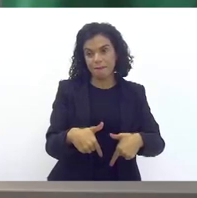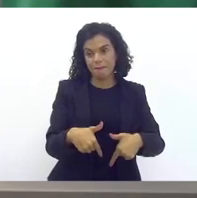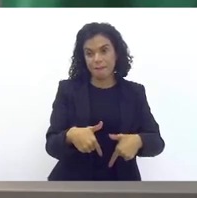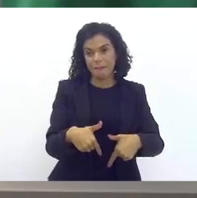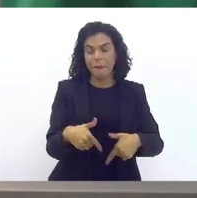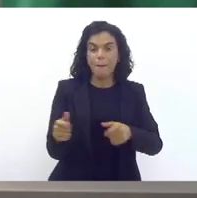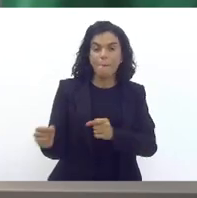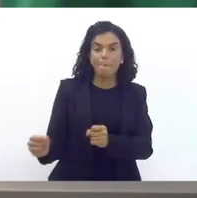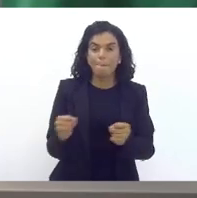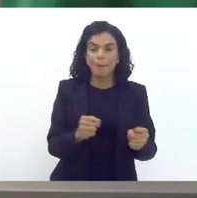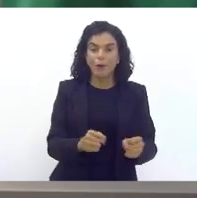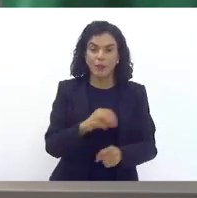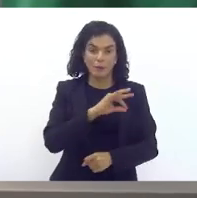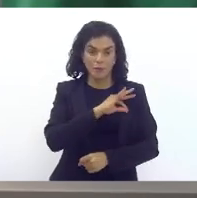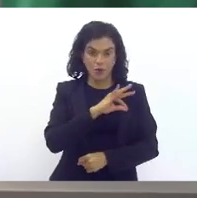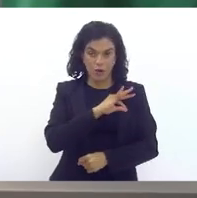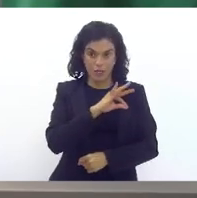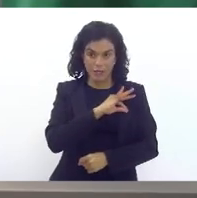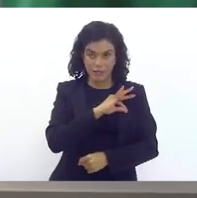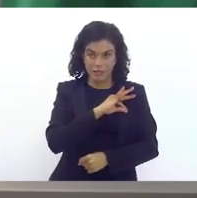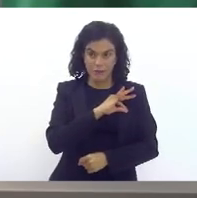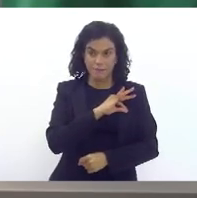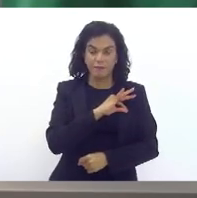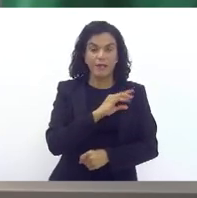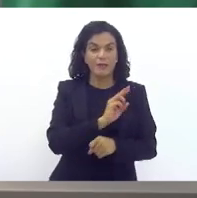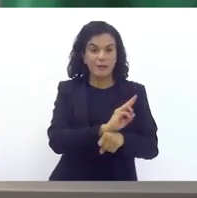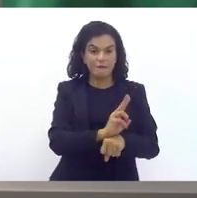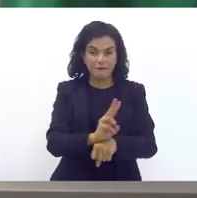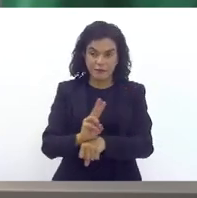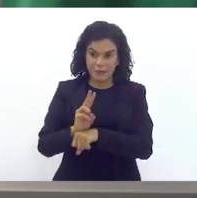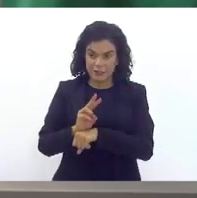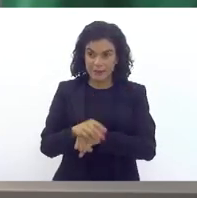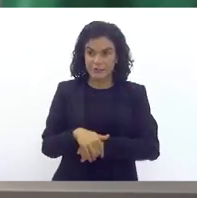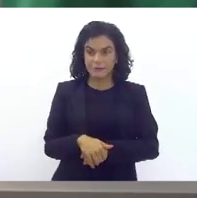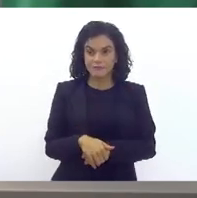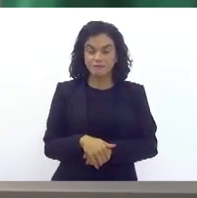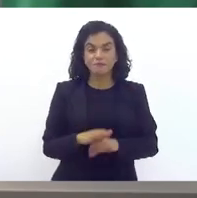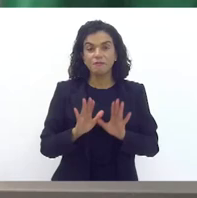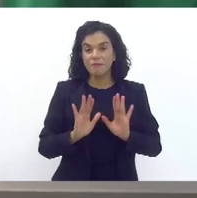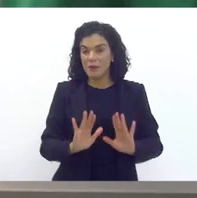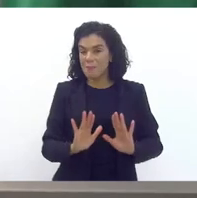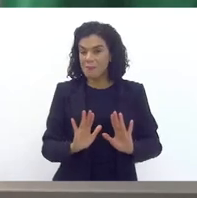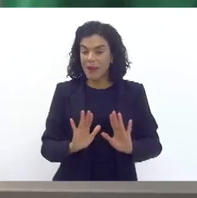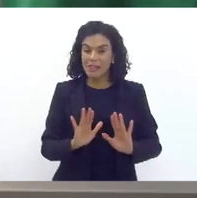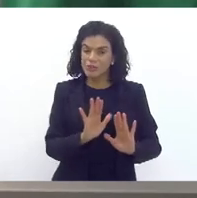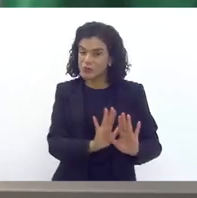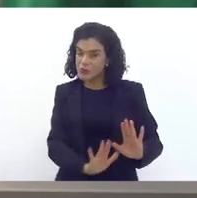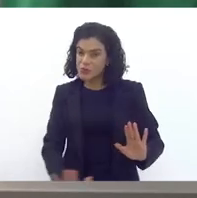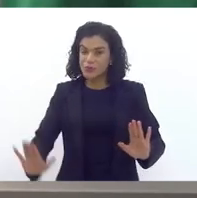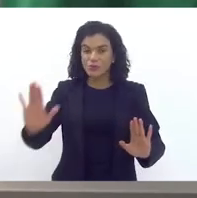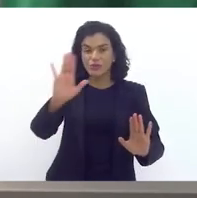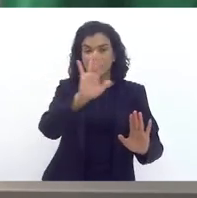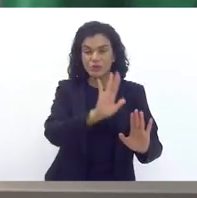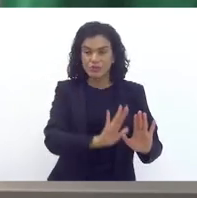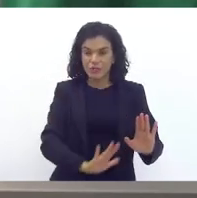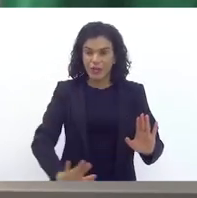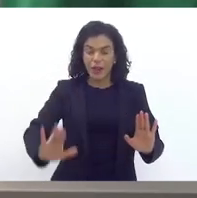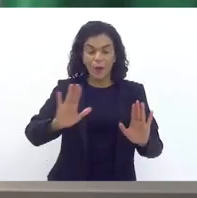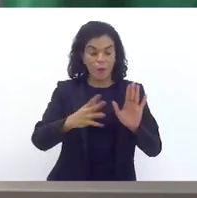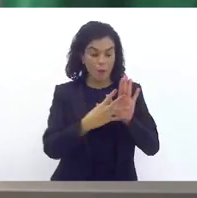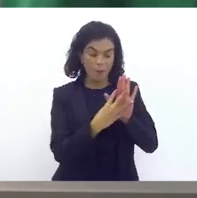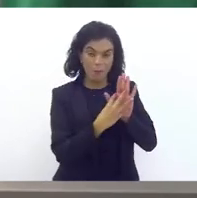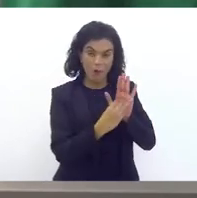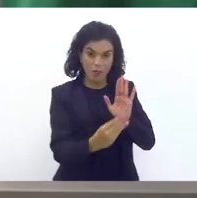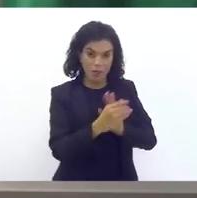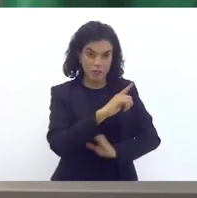polícia nas suas atribuições, nas suas fiscalizações. Mas, de maneira geral, o modelo de gestão